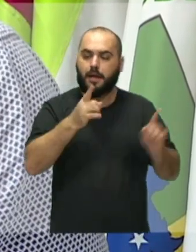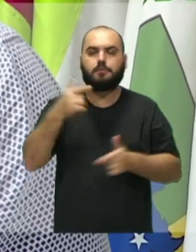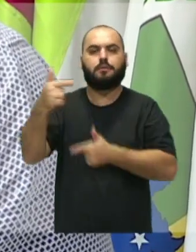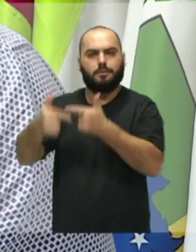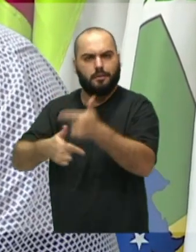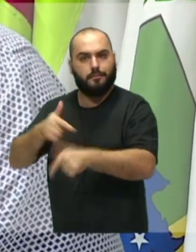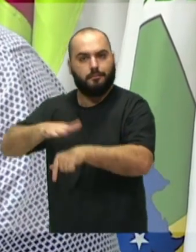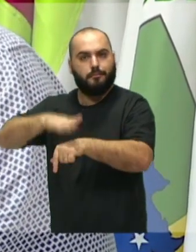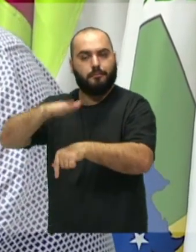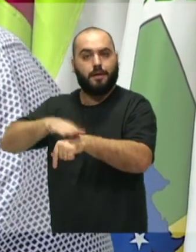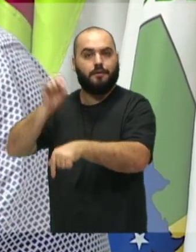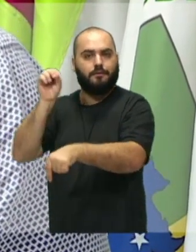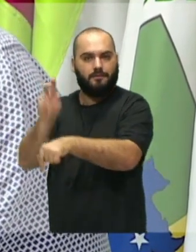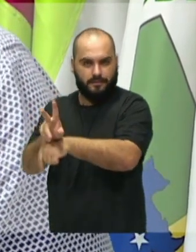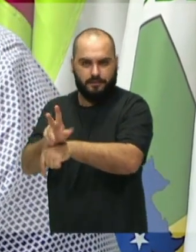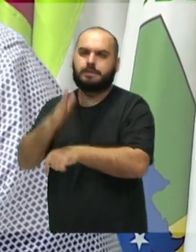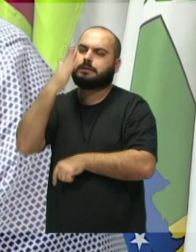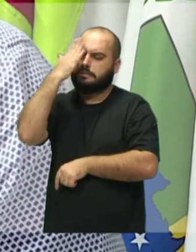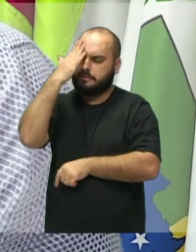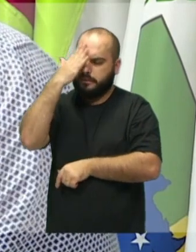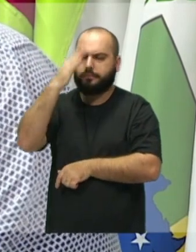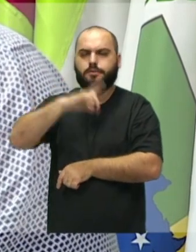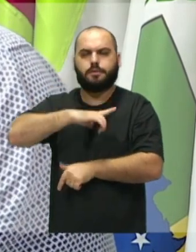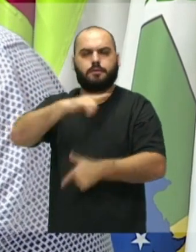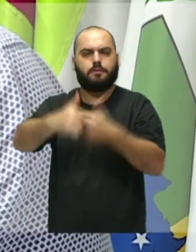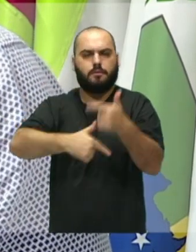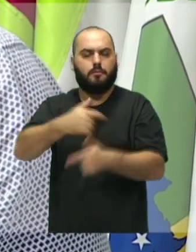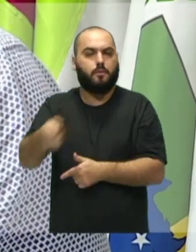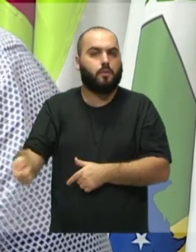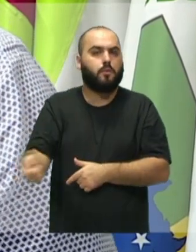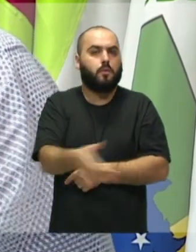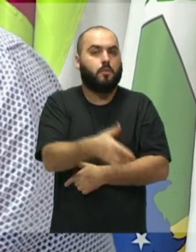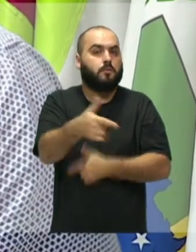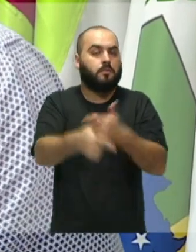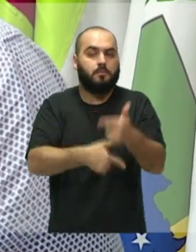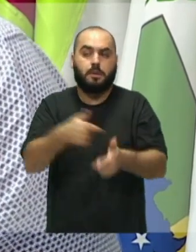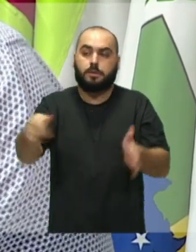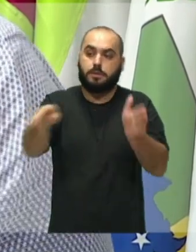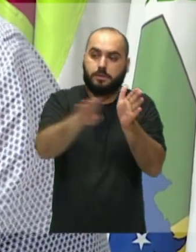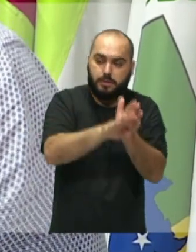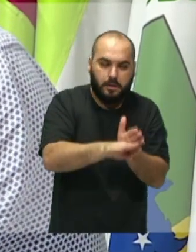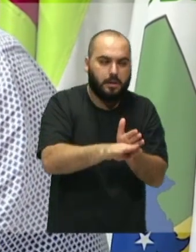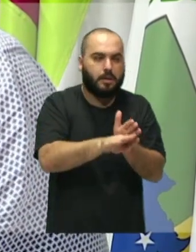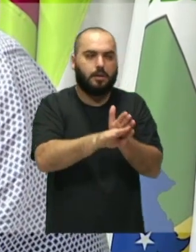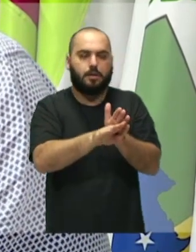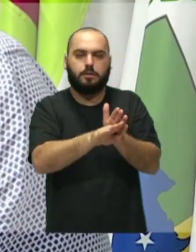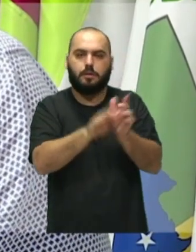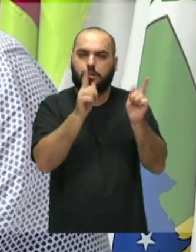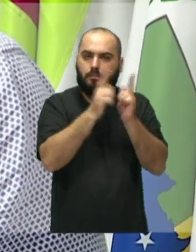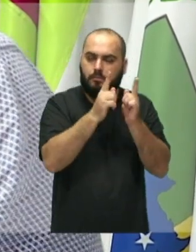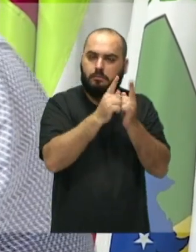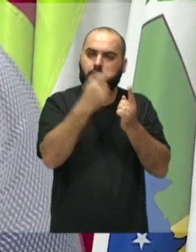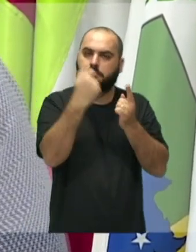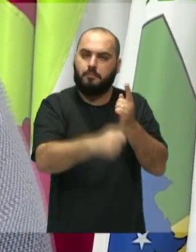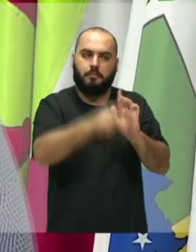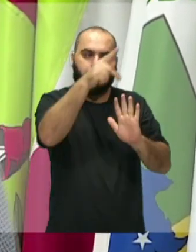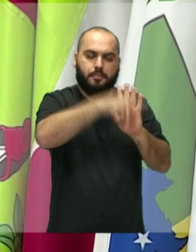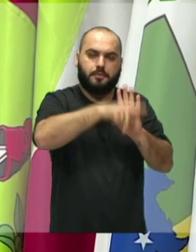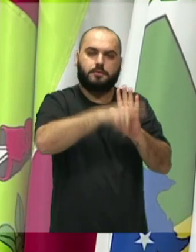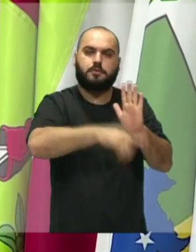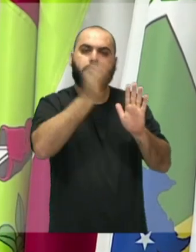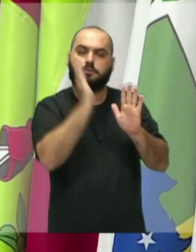existe né então constantemente a gente tem ampliado novos serviços estão chegando outras implementações de projetos estão sendo